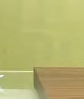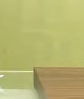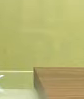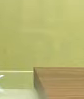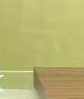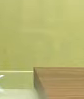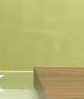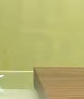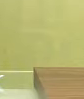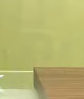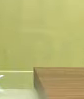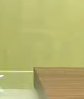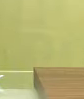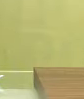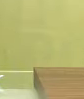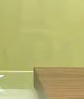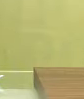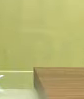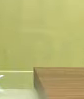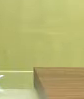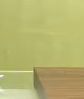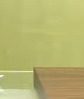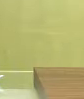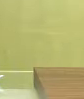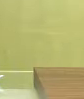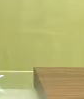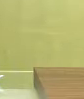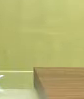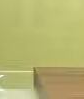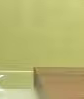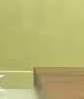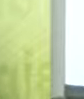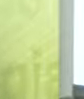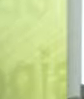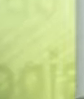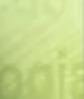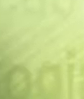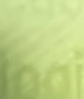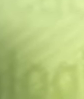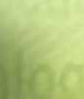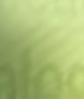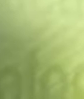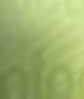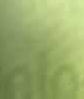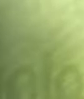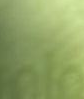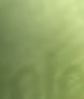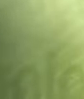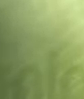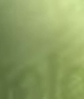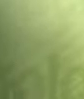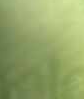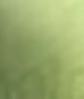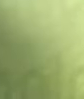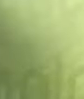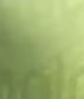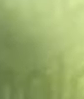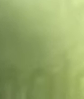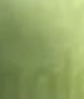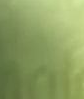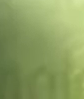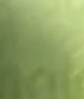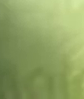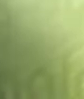É apenas uma mudança na ortografia, na forma da escrita. E antes de começar a aula, nós estávamos conversando aqui